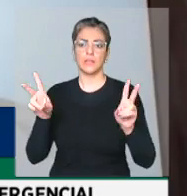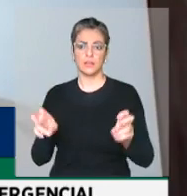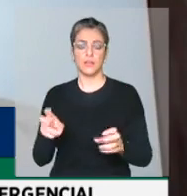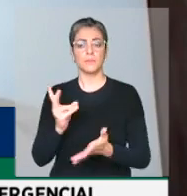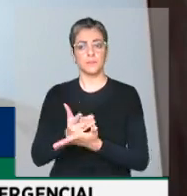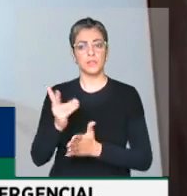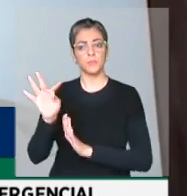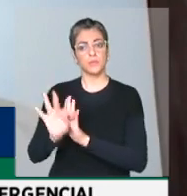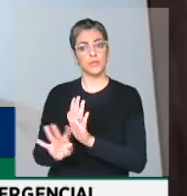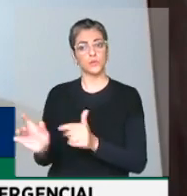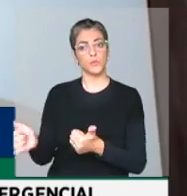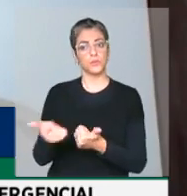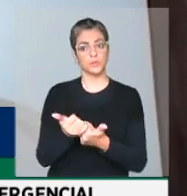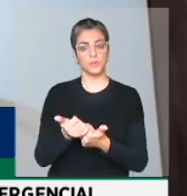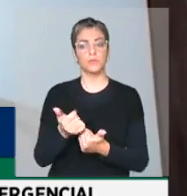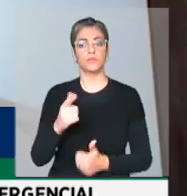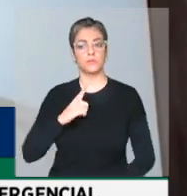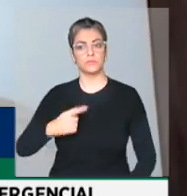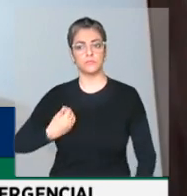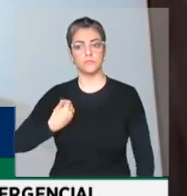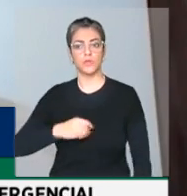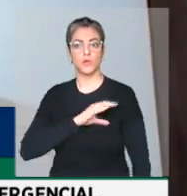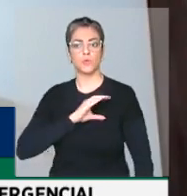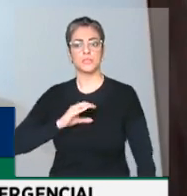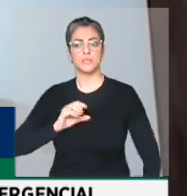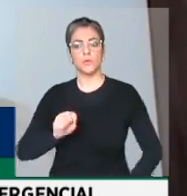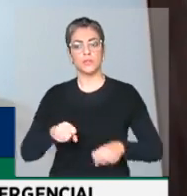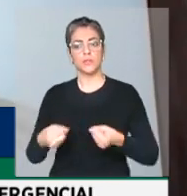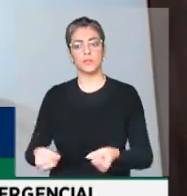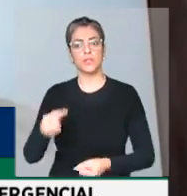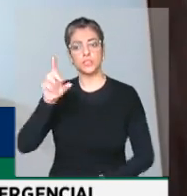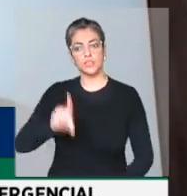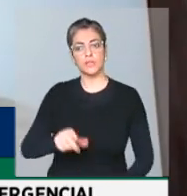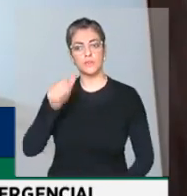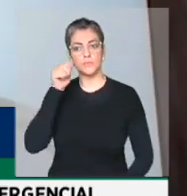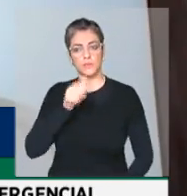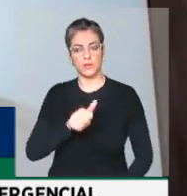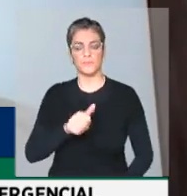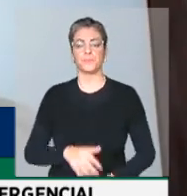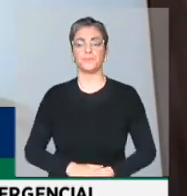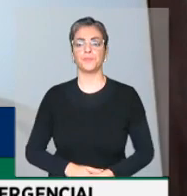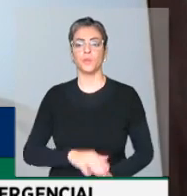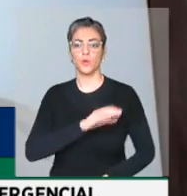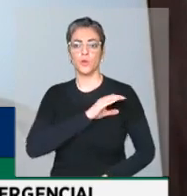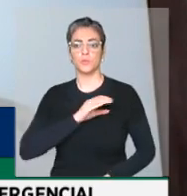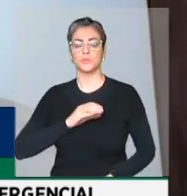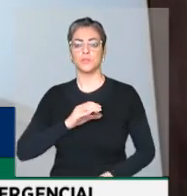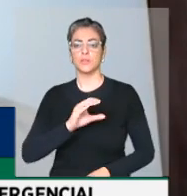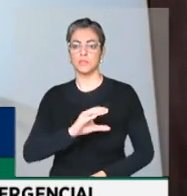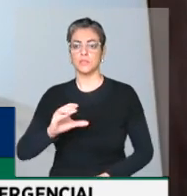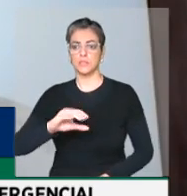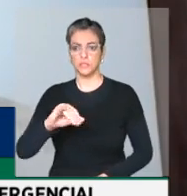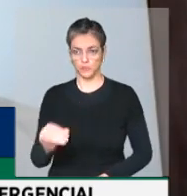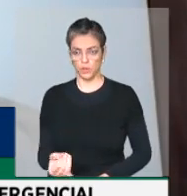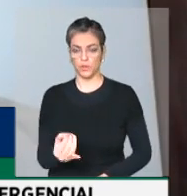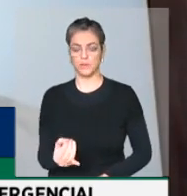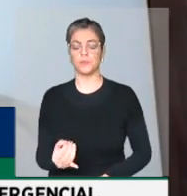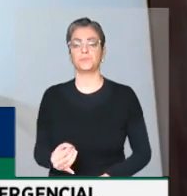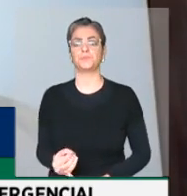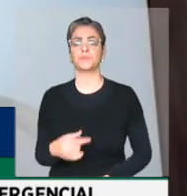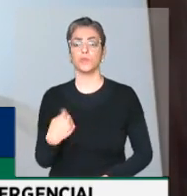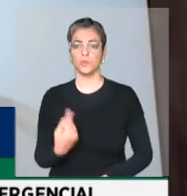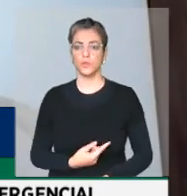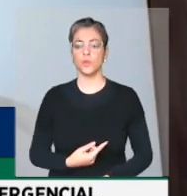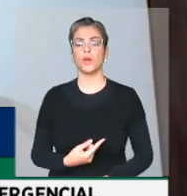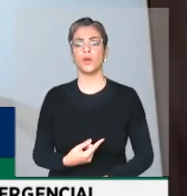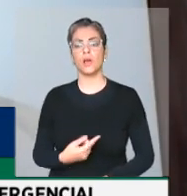do substitutivo da Comissão de Defesa dos Direitos da Mulher. Pela Comissão de Constituição, Justiça e Cidadania,